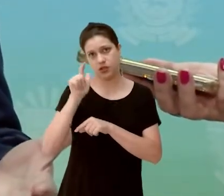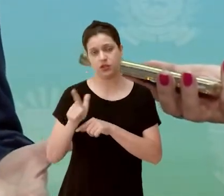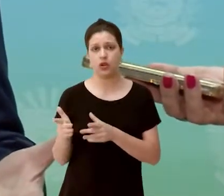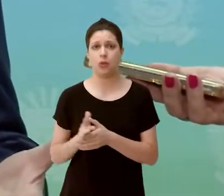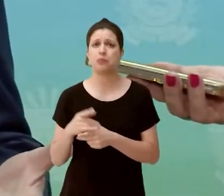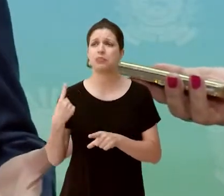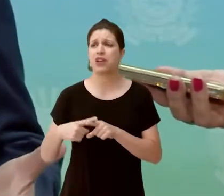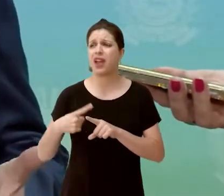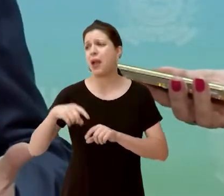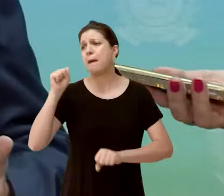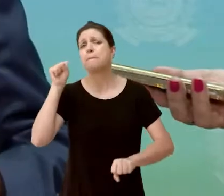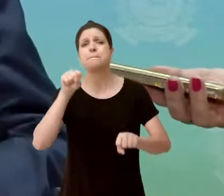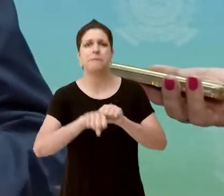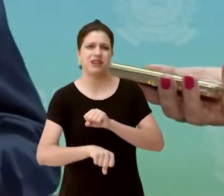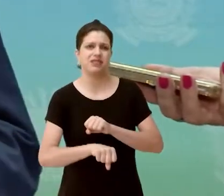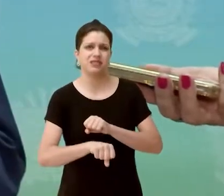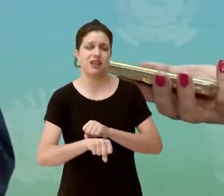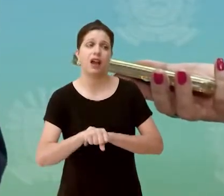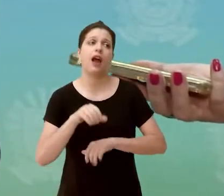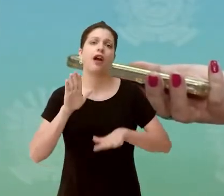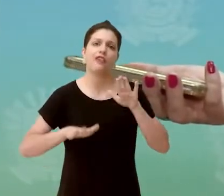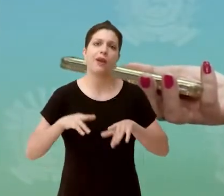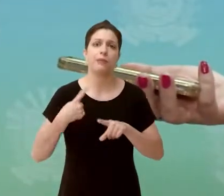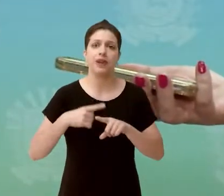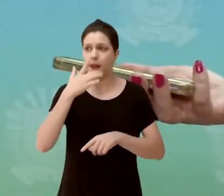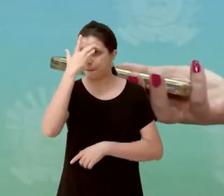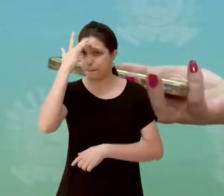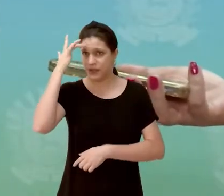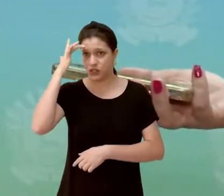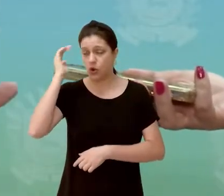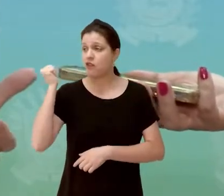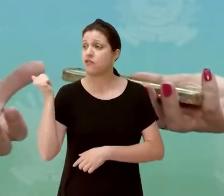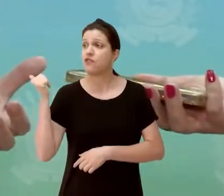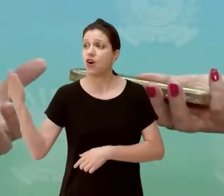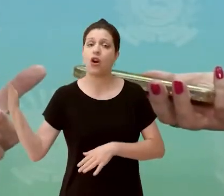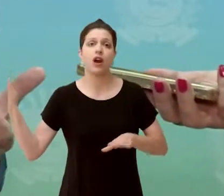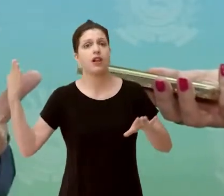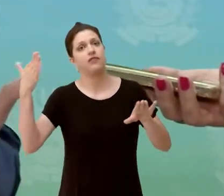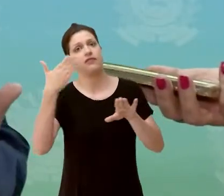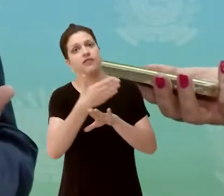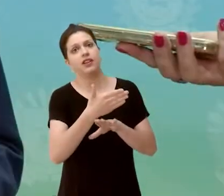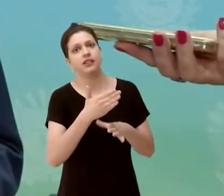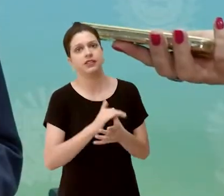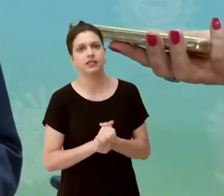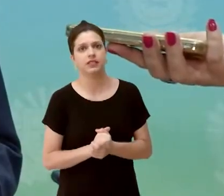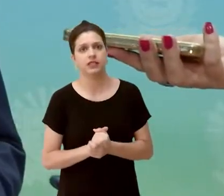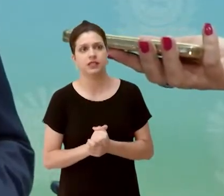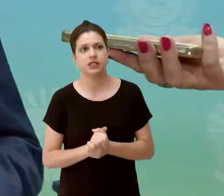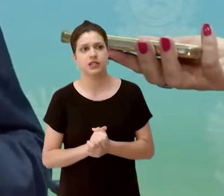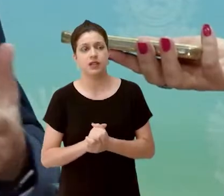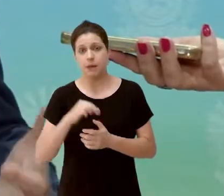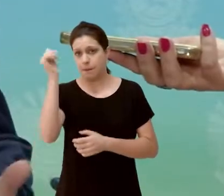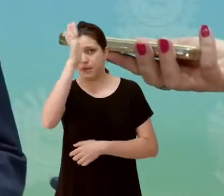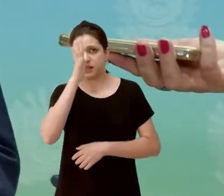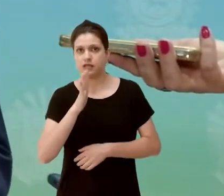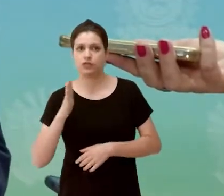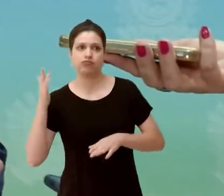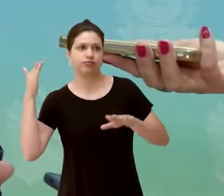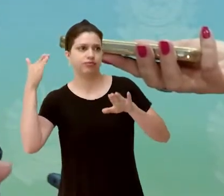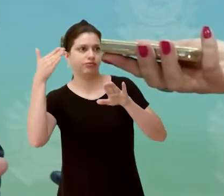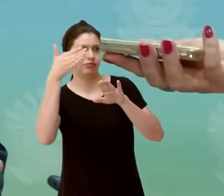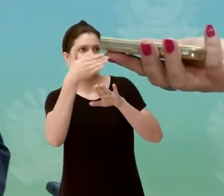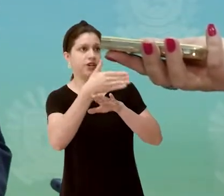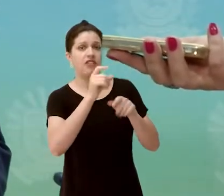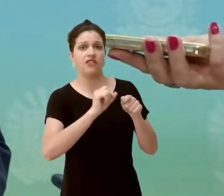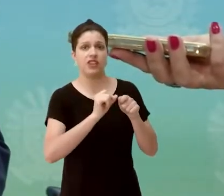de Mato Grosso do Sul, que são prejudicadas muitas vezes por pessoas que vêm de fora, vi um monte de gente